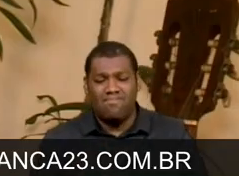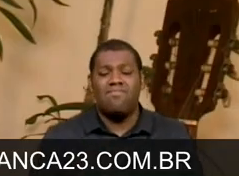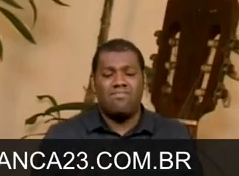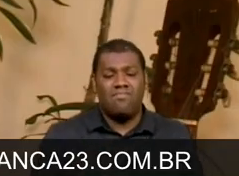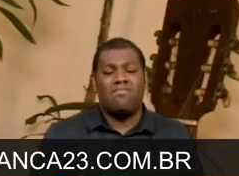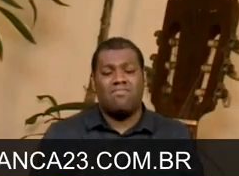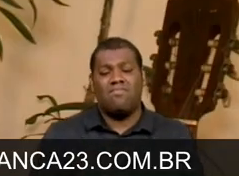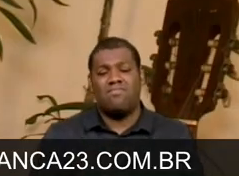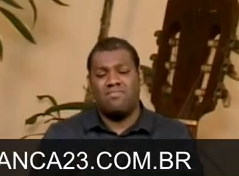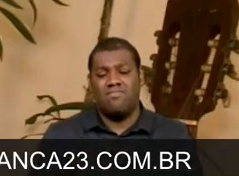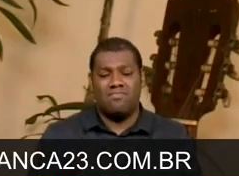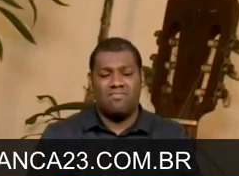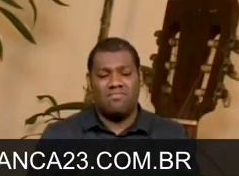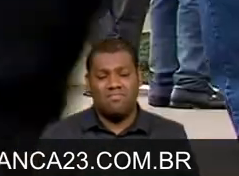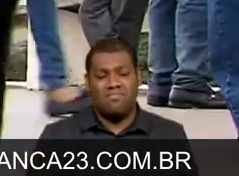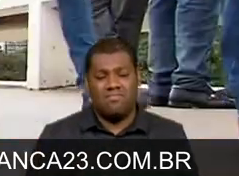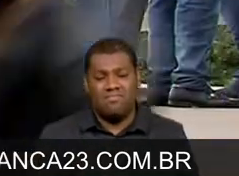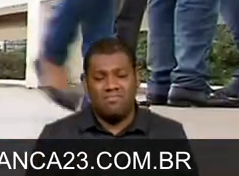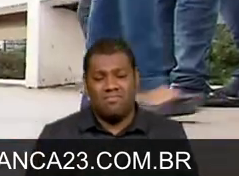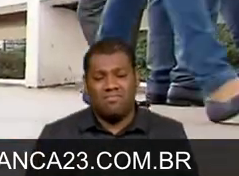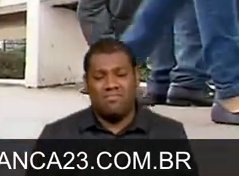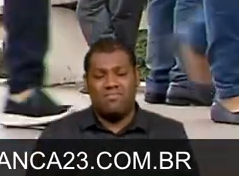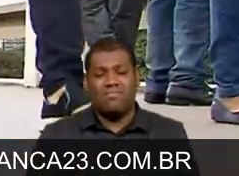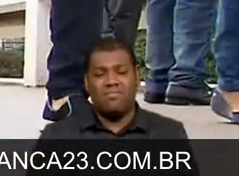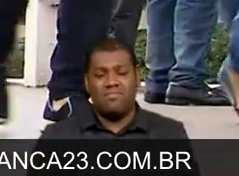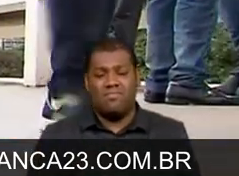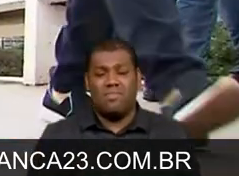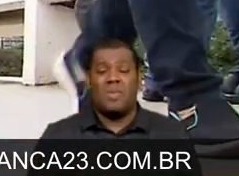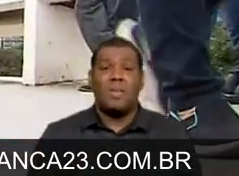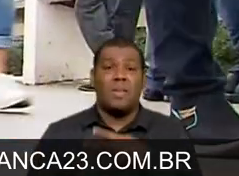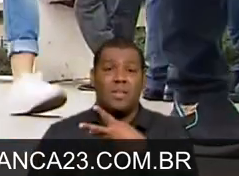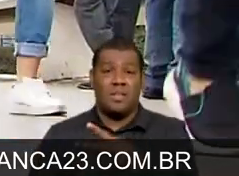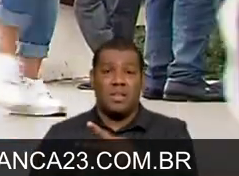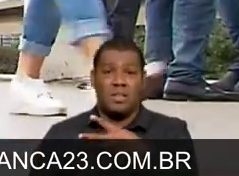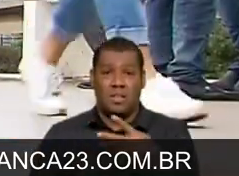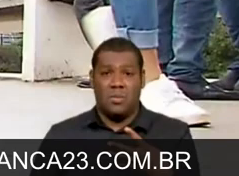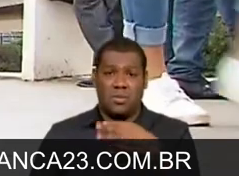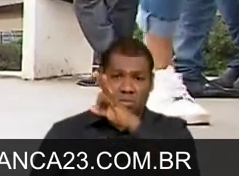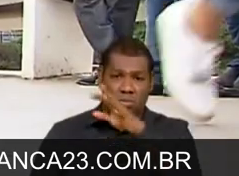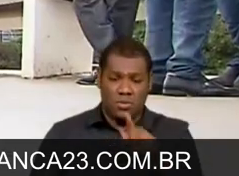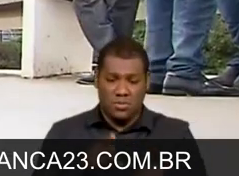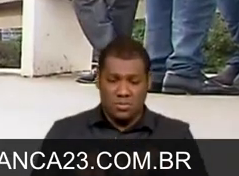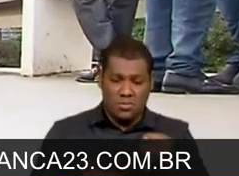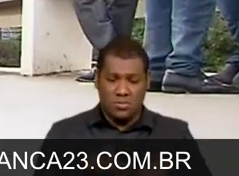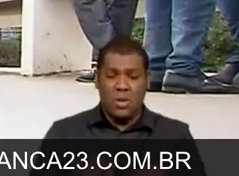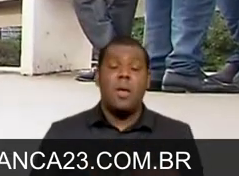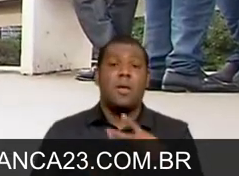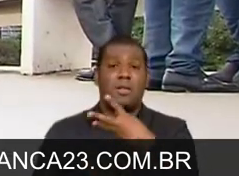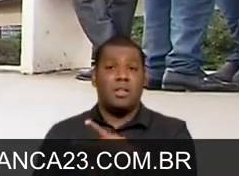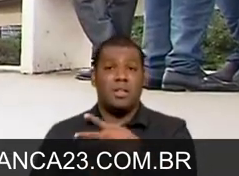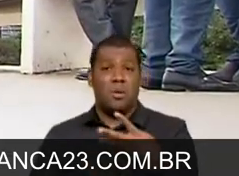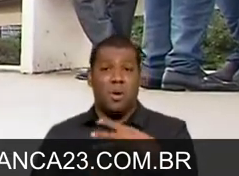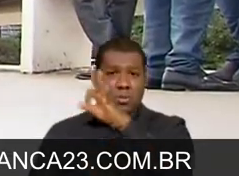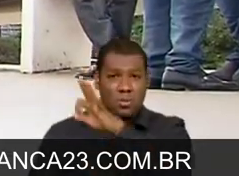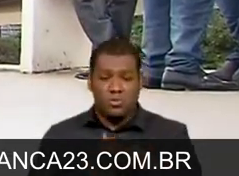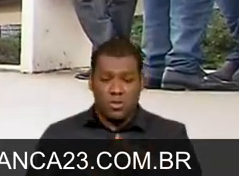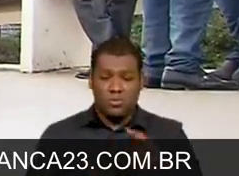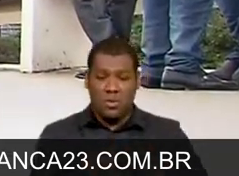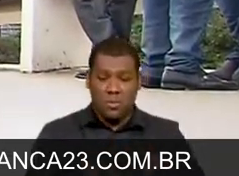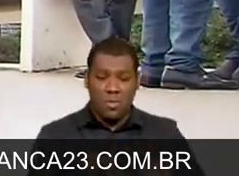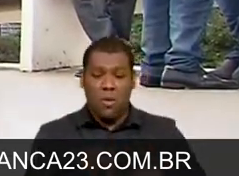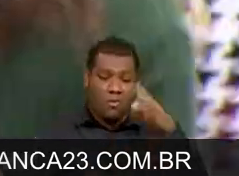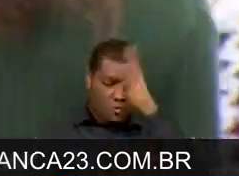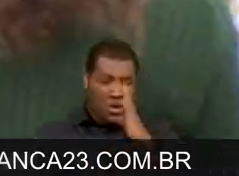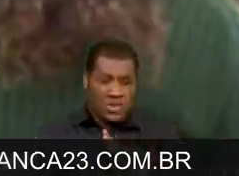foi uma dualidade assim muito grande. Como Manuela, 34% da população brasileira relata viver com problemas de